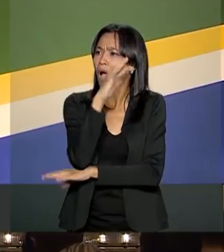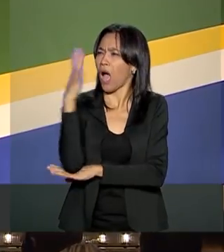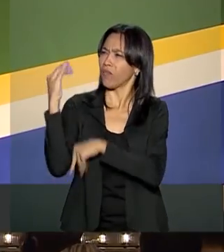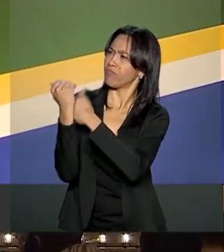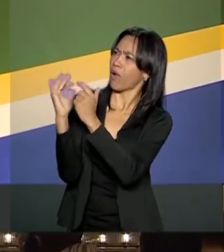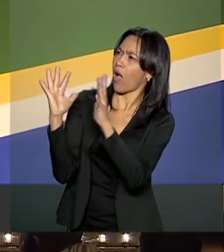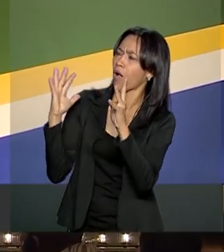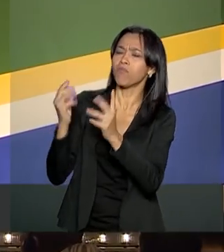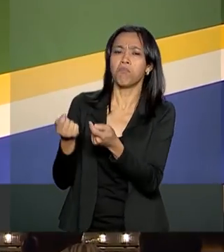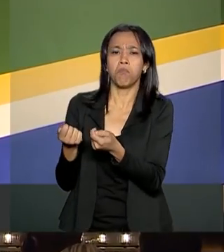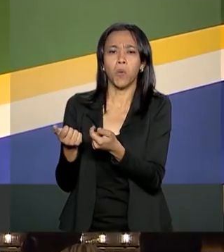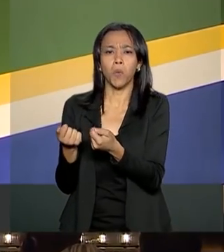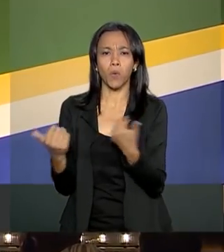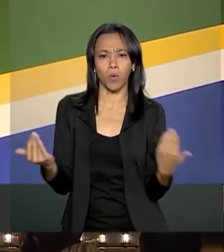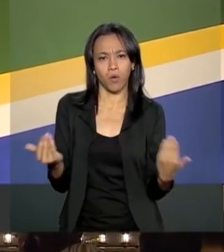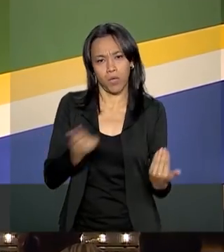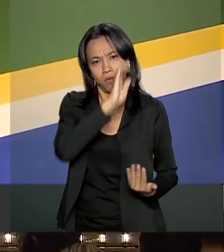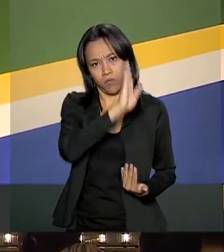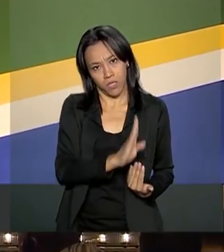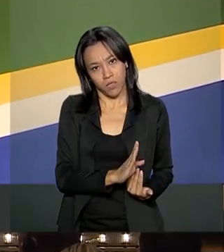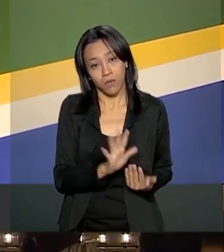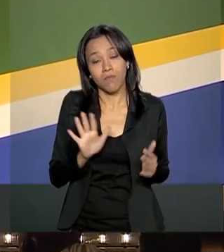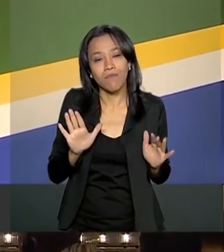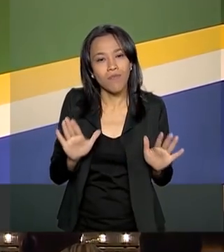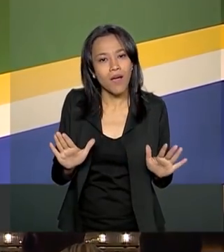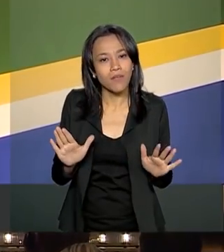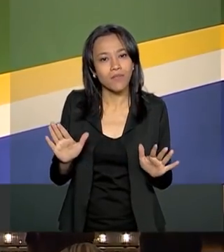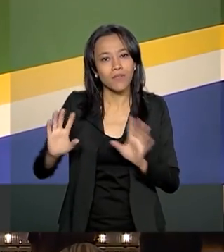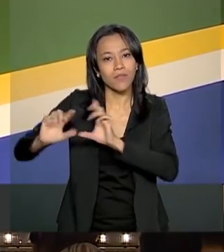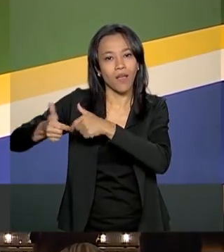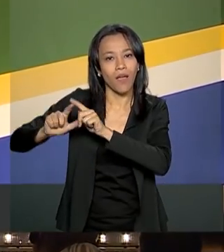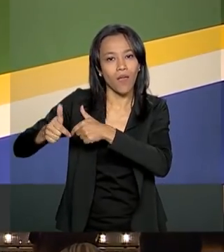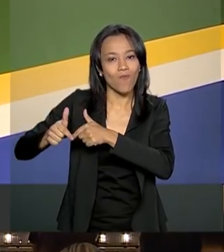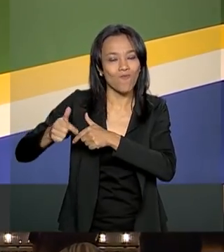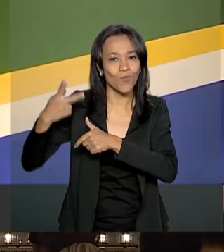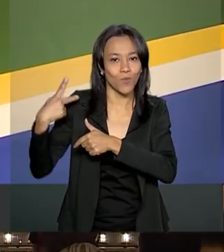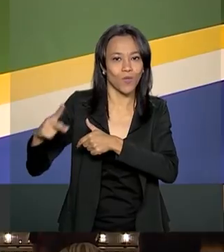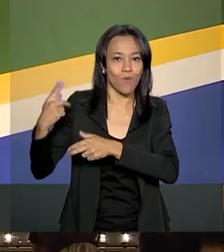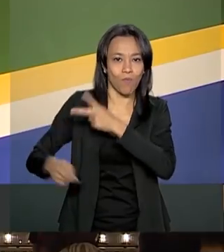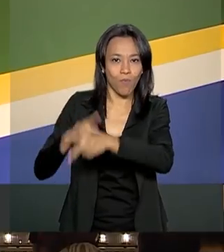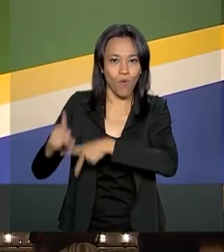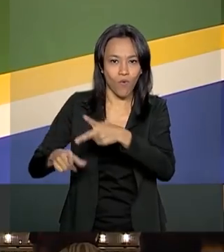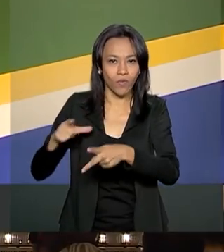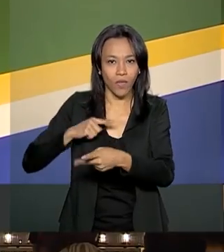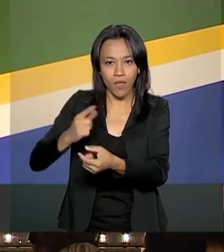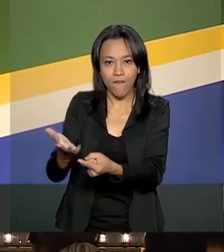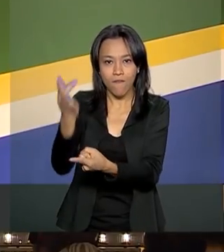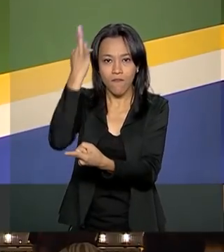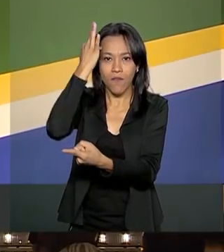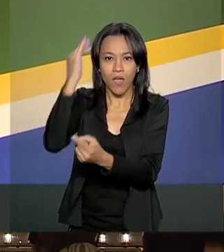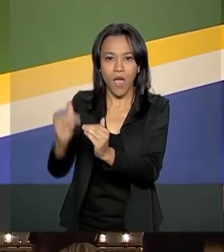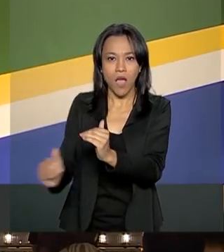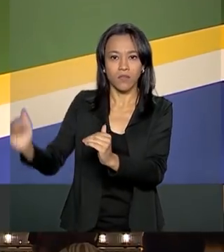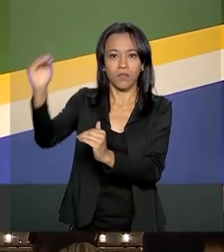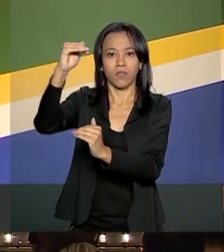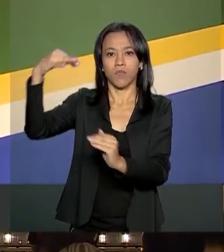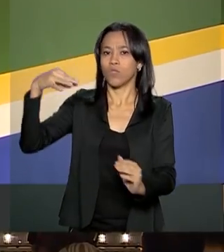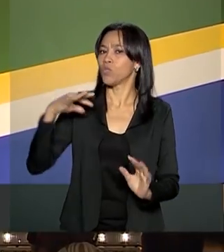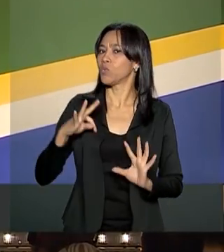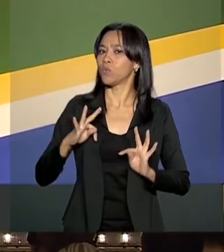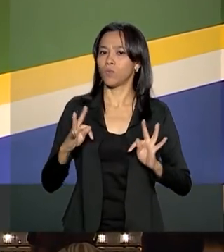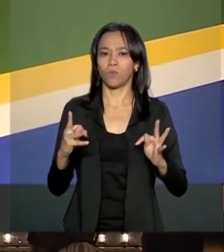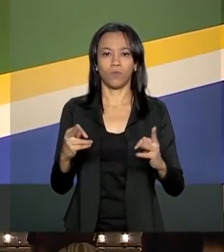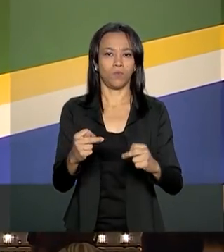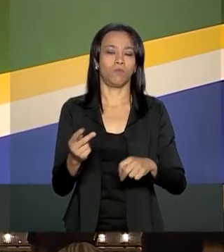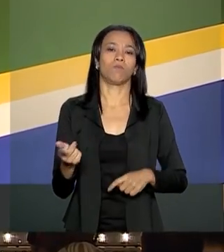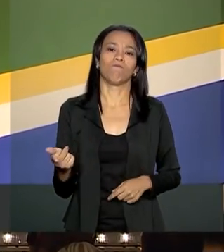biodiversidade. Mas Israel, o seu povo tem a fé acima de tudo.